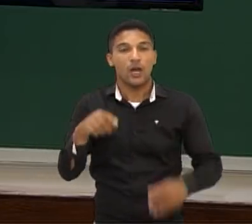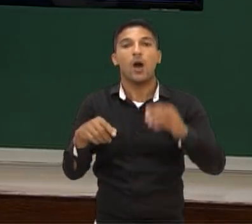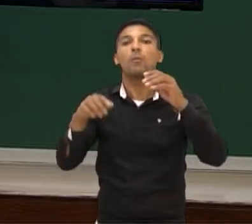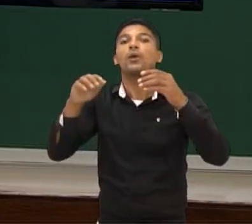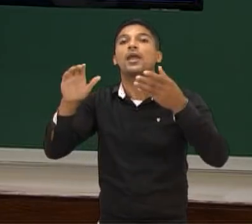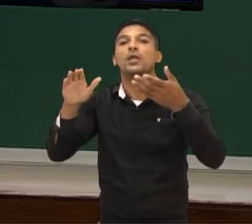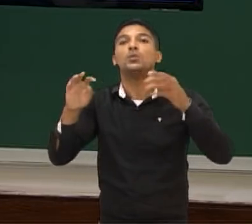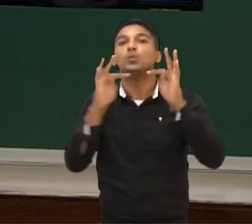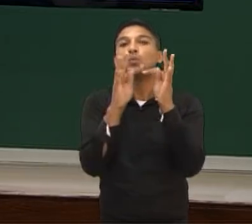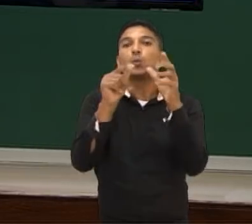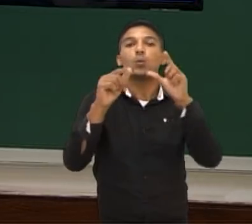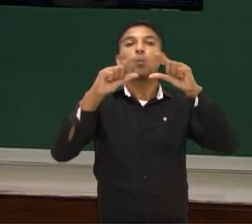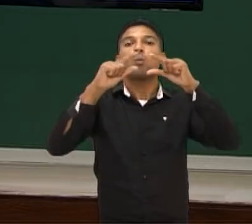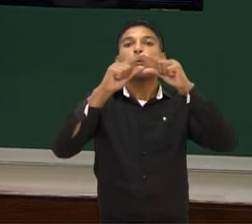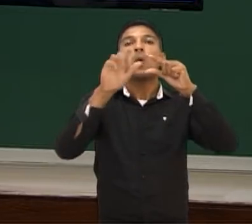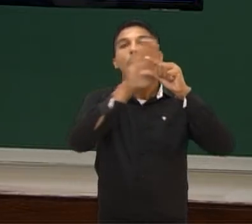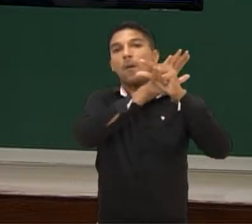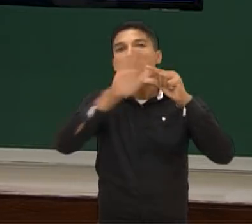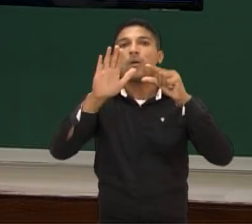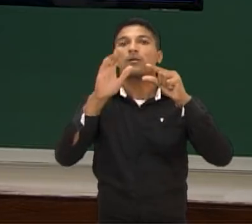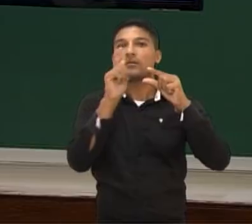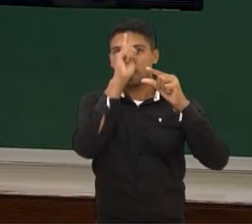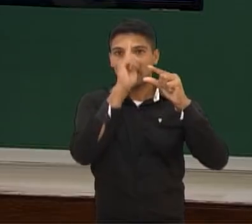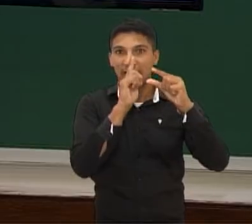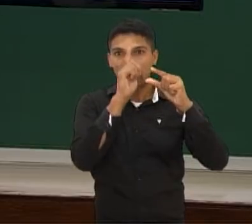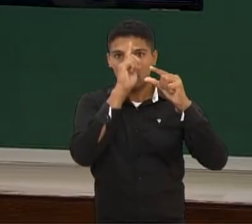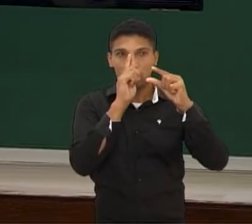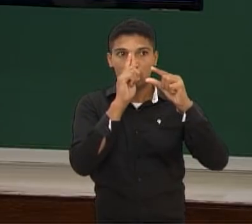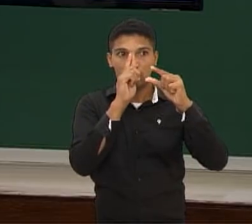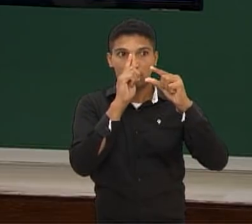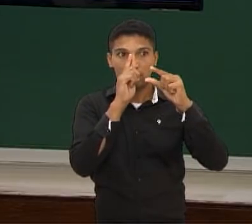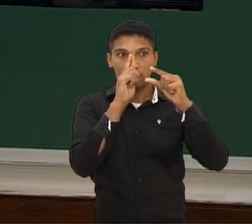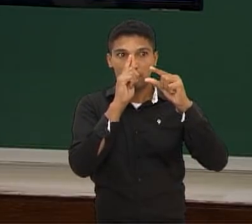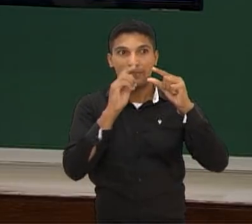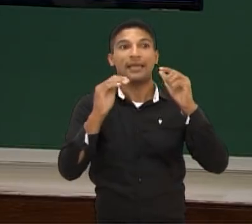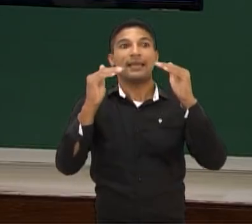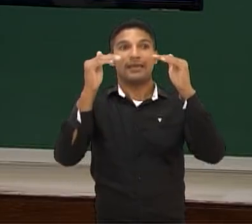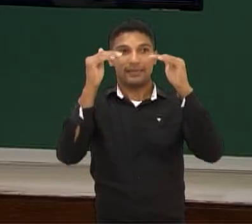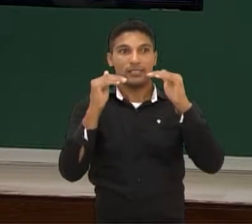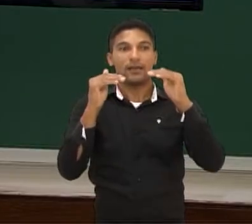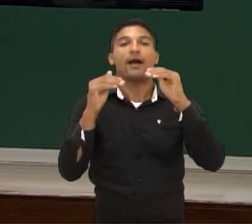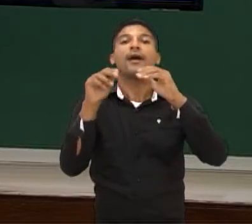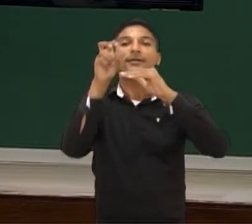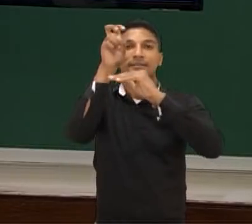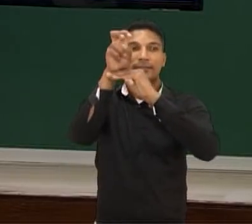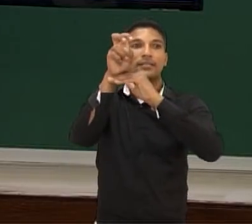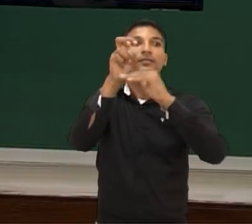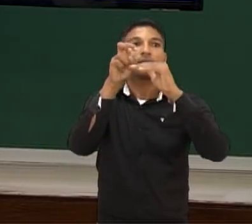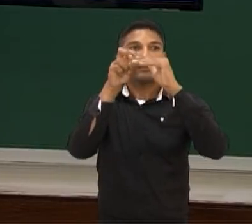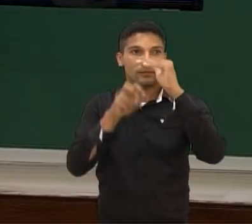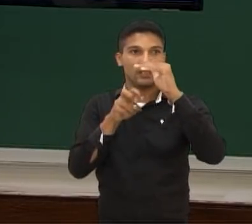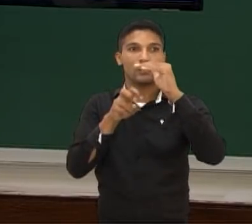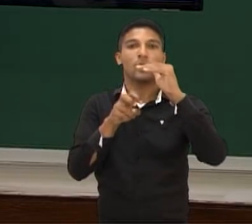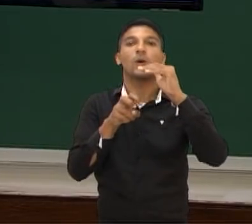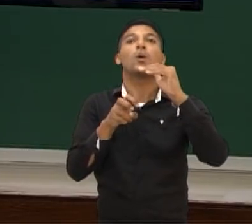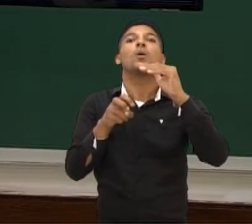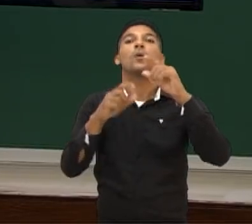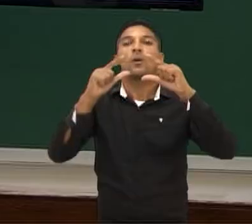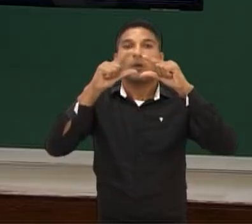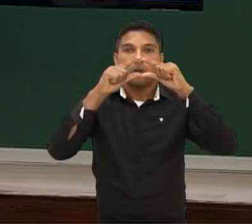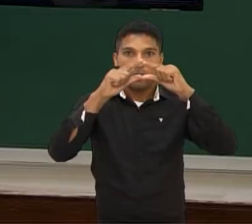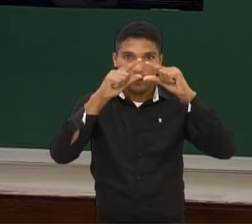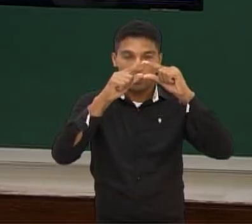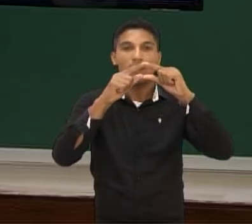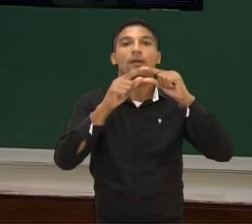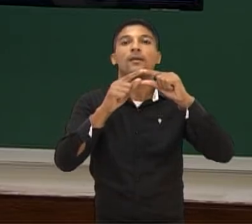no último desenho, na última representação, eu não tenho todos pintados, apenas 3. E esses outros 2 que não estão pintados